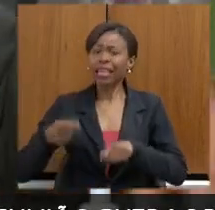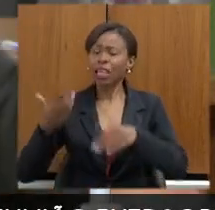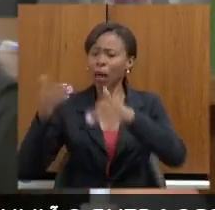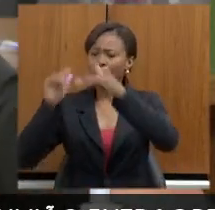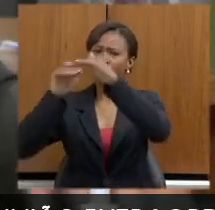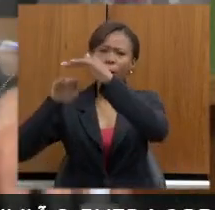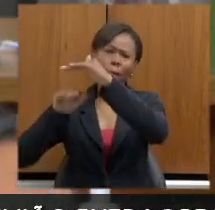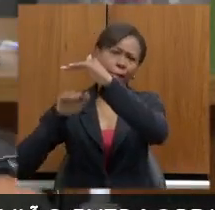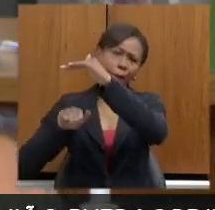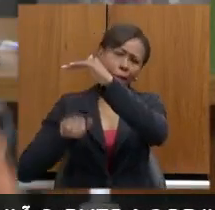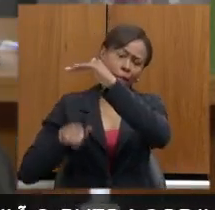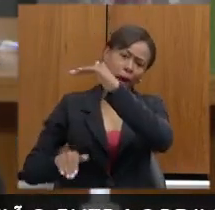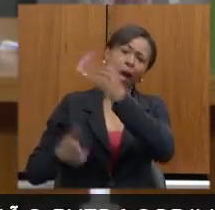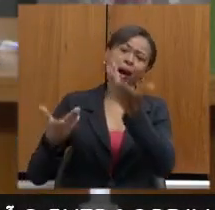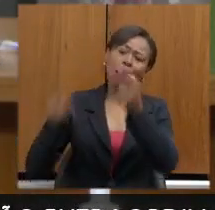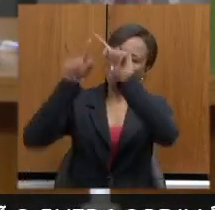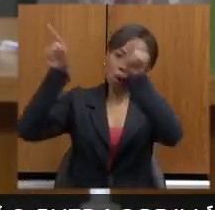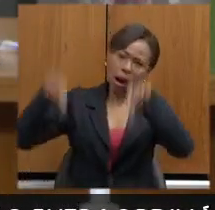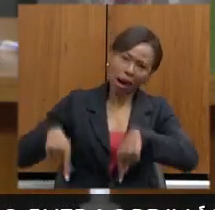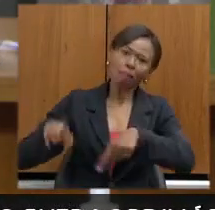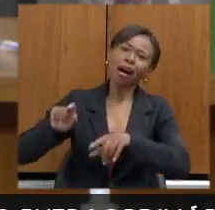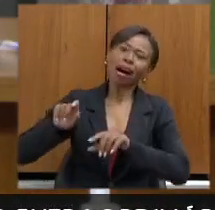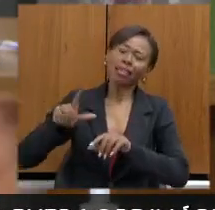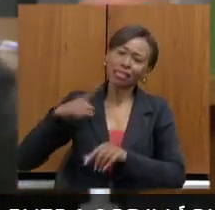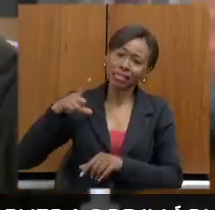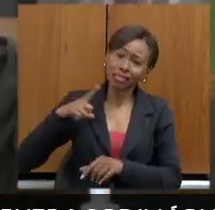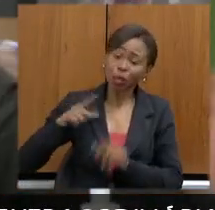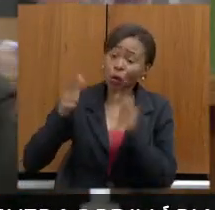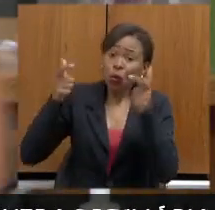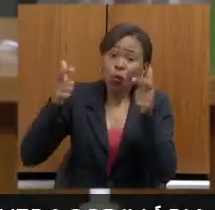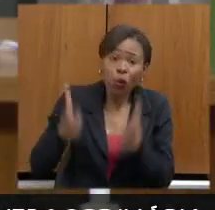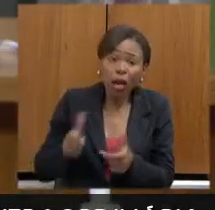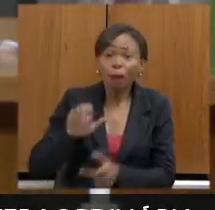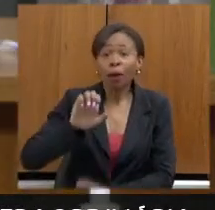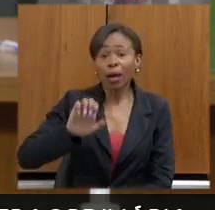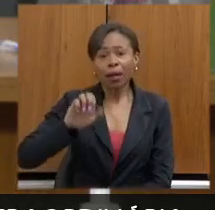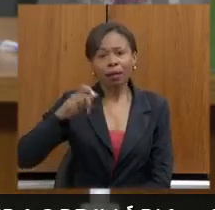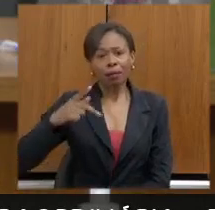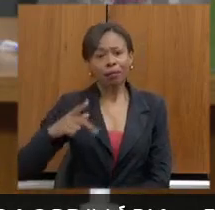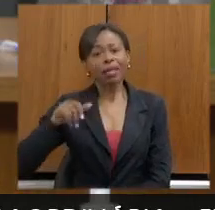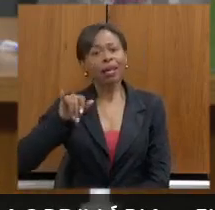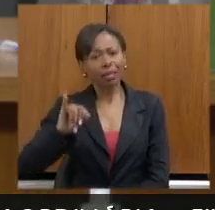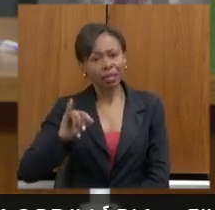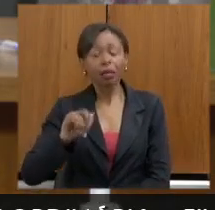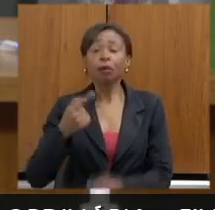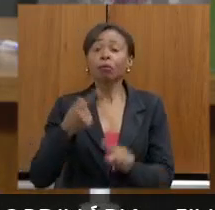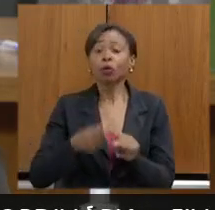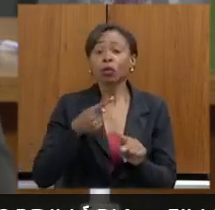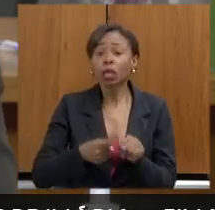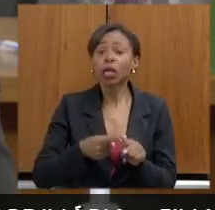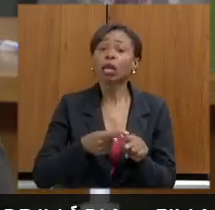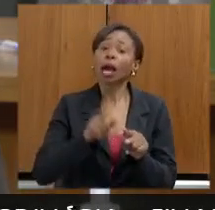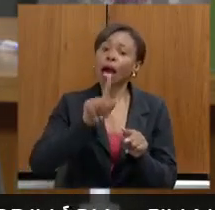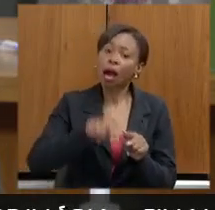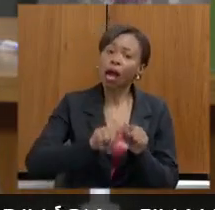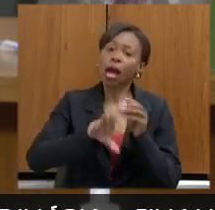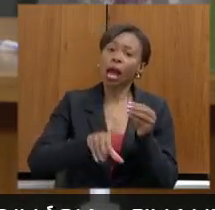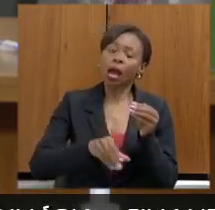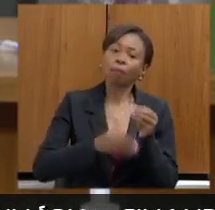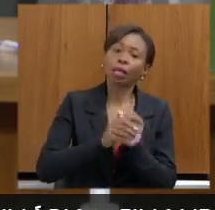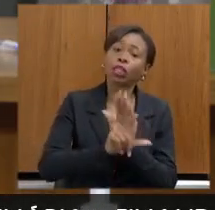colocados para equipamento de proteção individual também fruto de emenda do deputado sargento Rodrigues